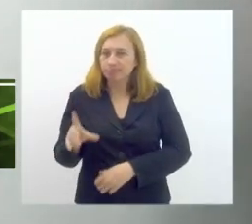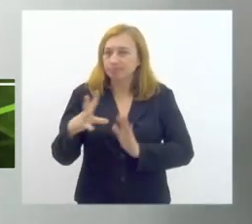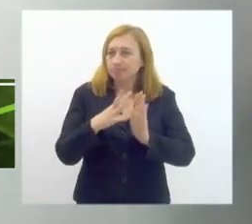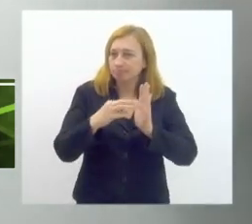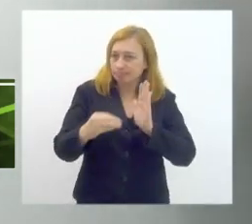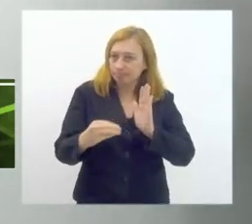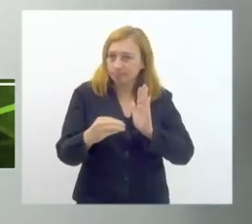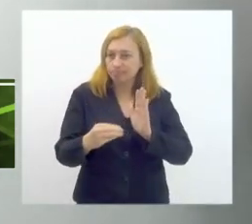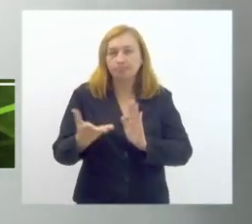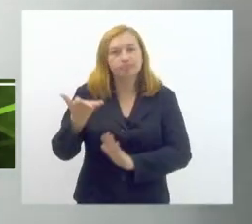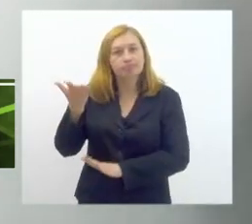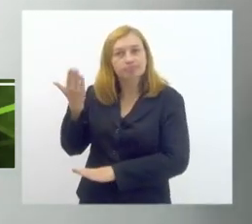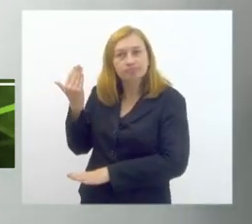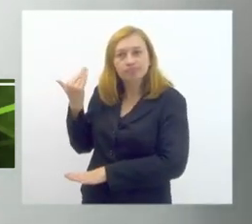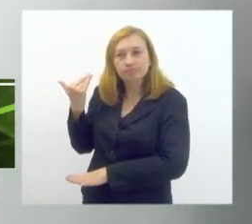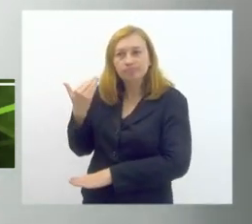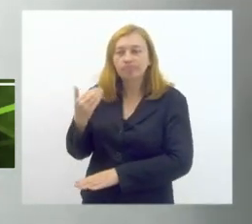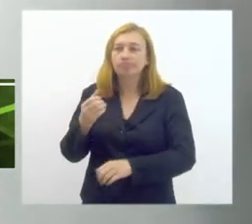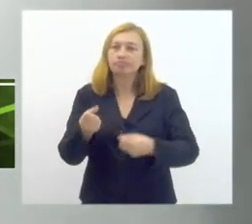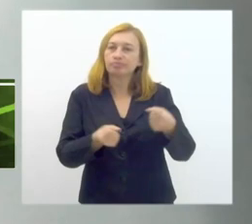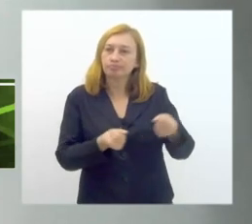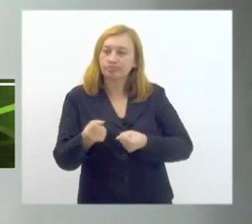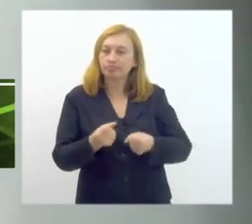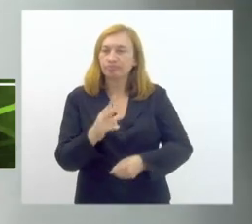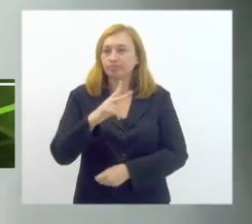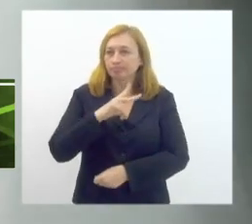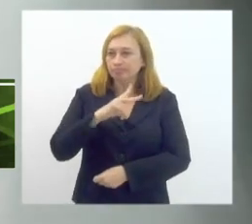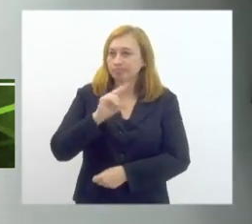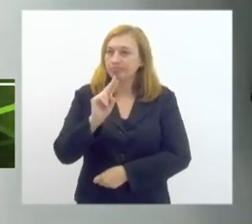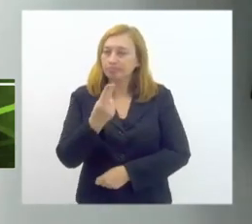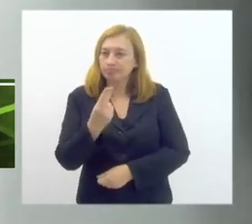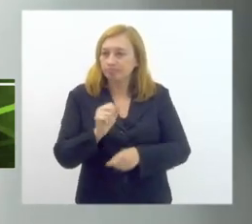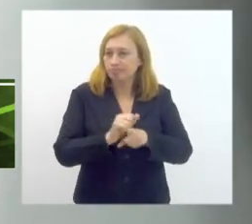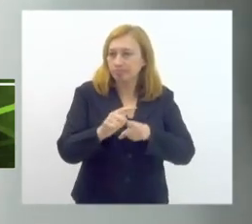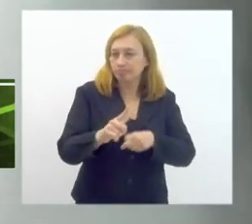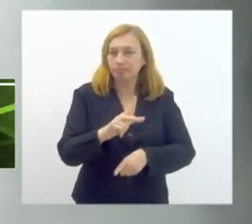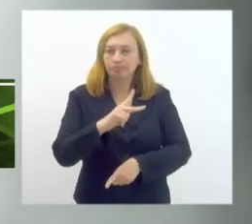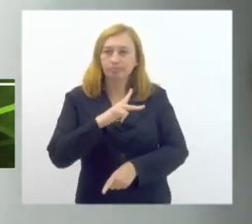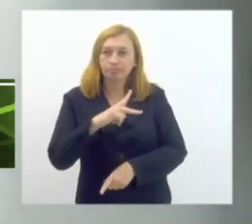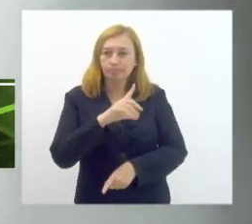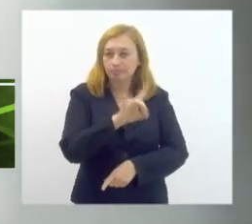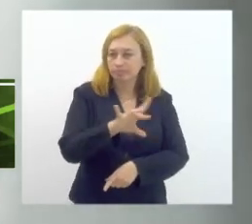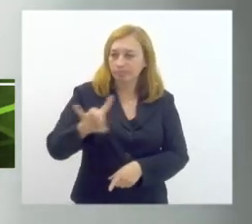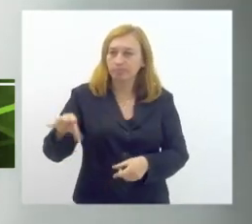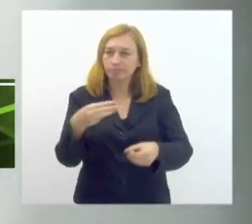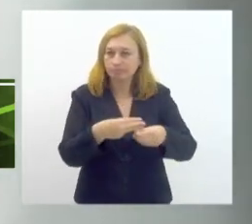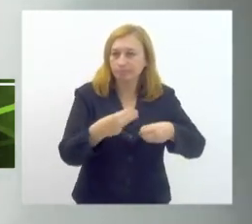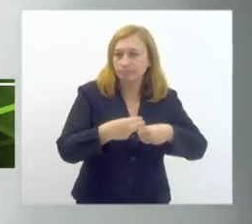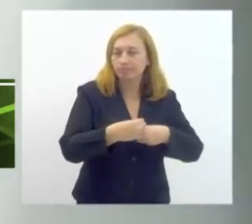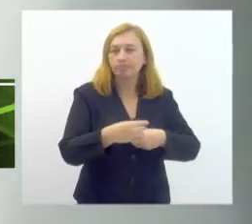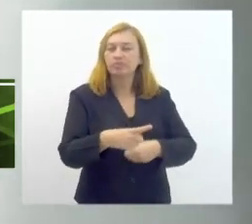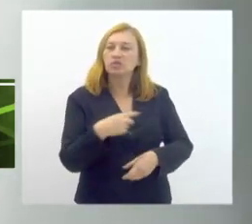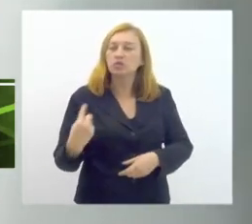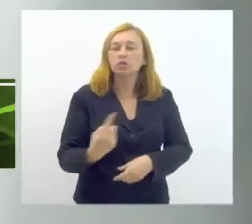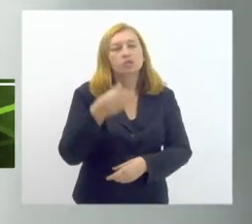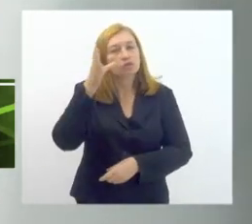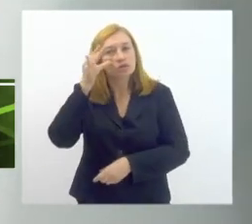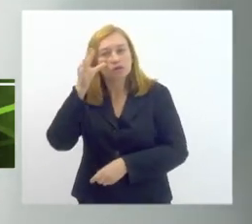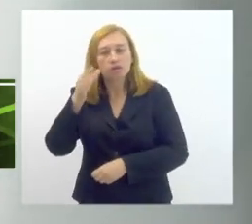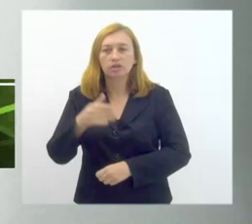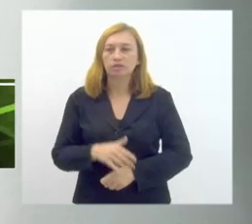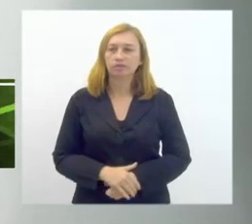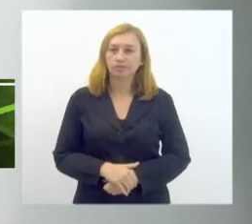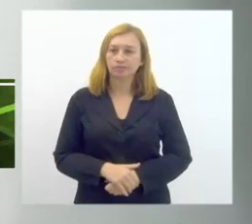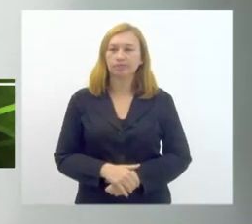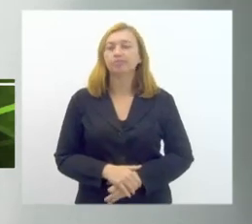modelo anterior, que era de veículo próprio ou de locação própria de cada município. E o nosso interesse,